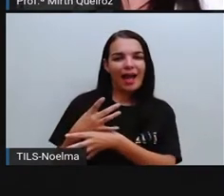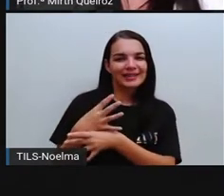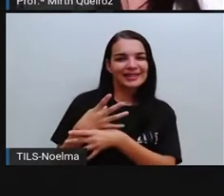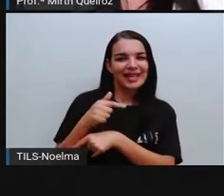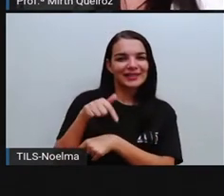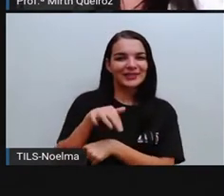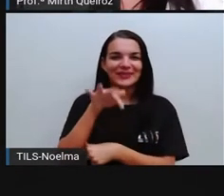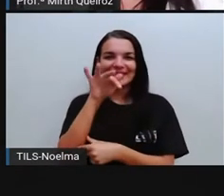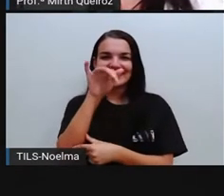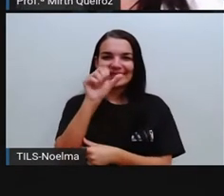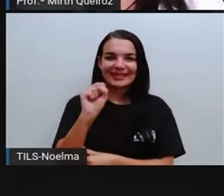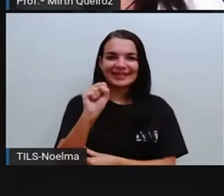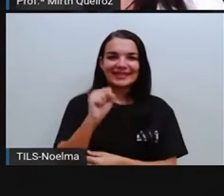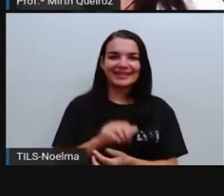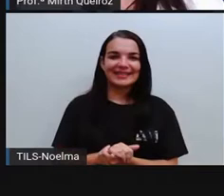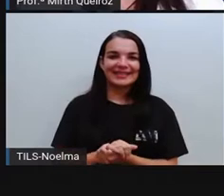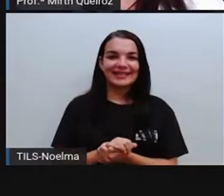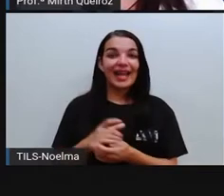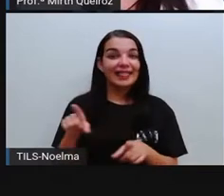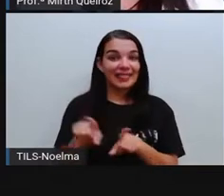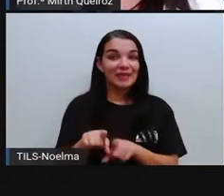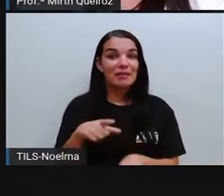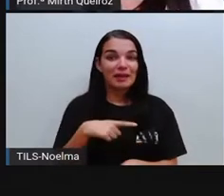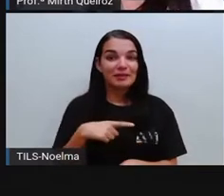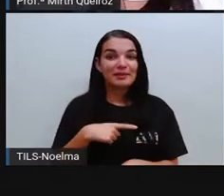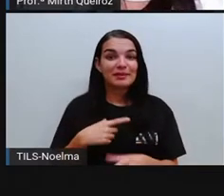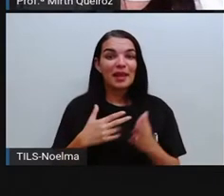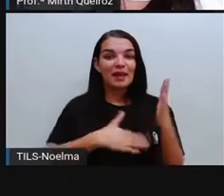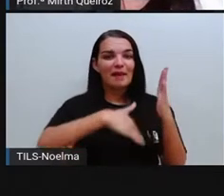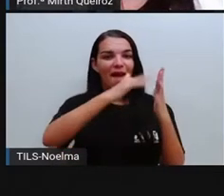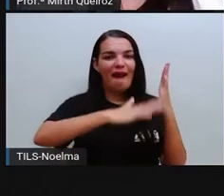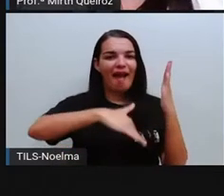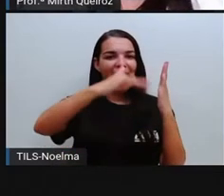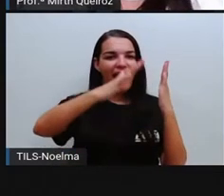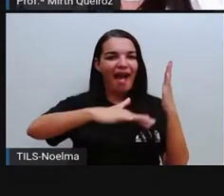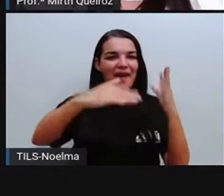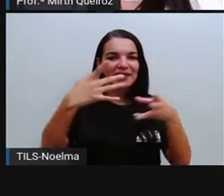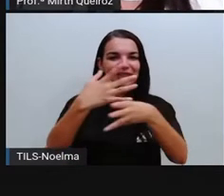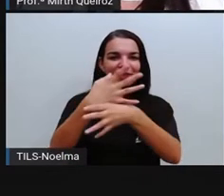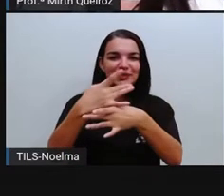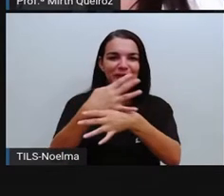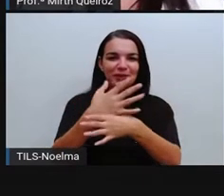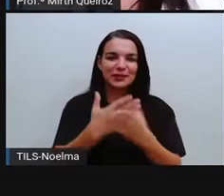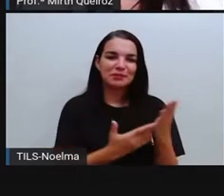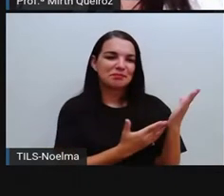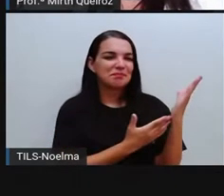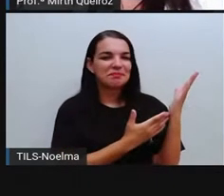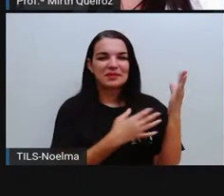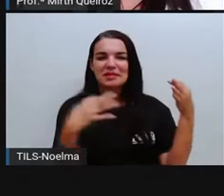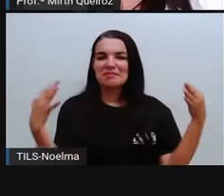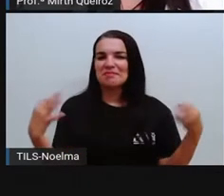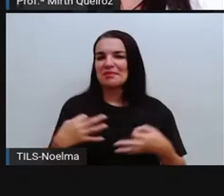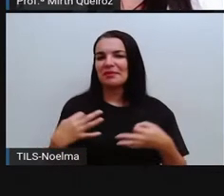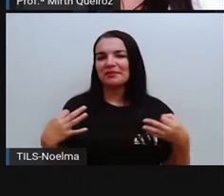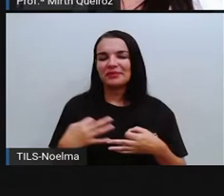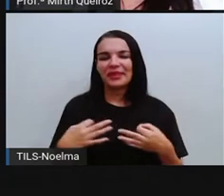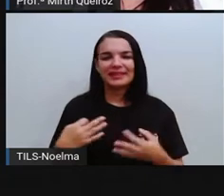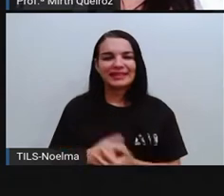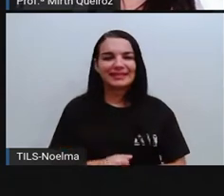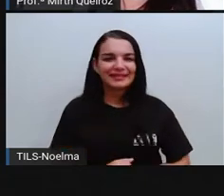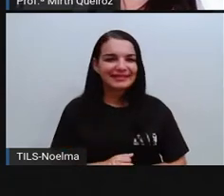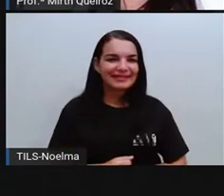na nossa cidade em Feira de Santana, que nós também temos esse tipo de arte, né? A arte